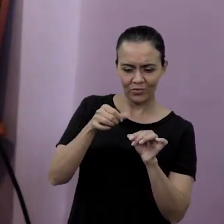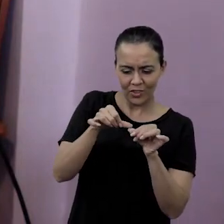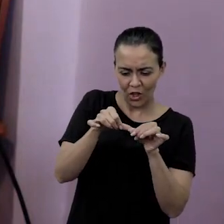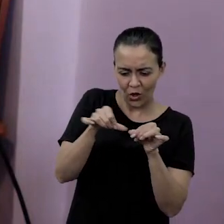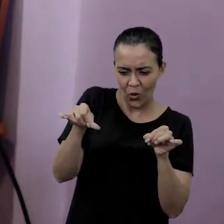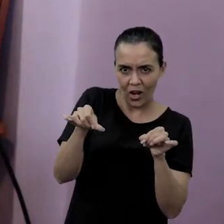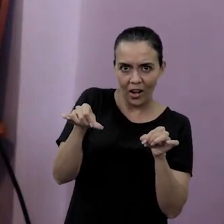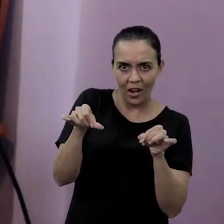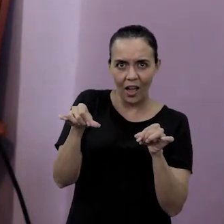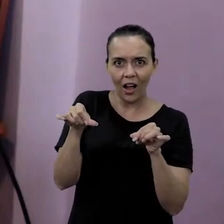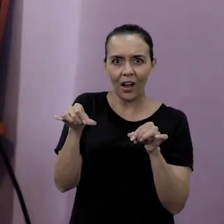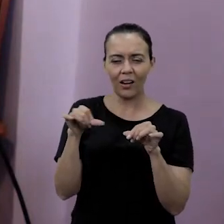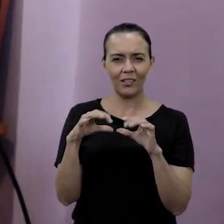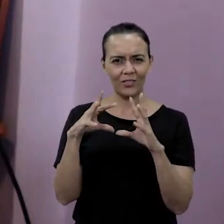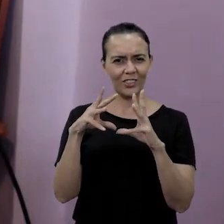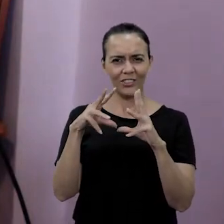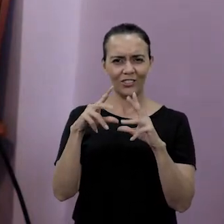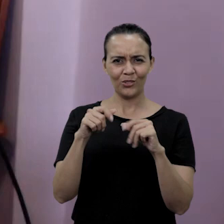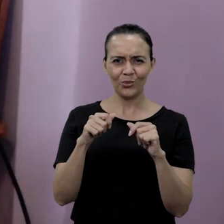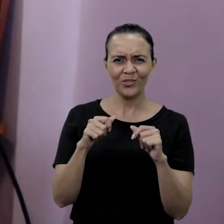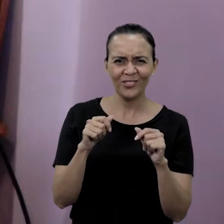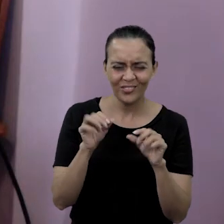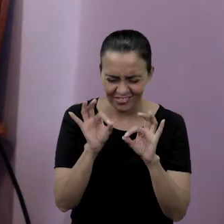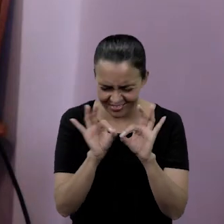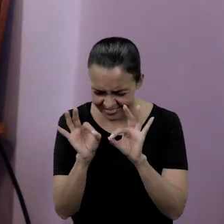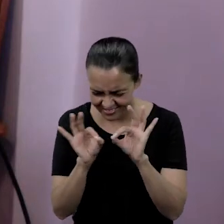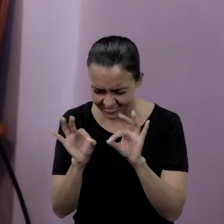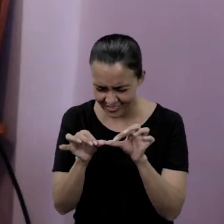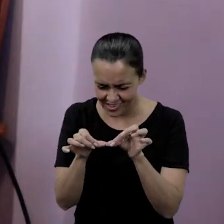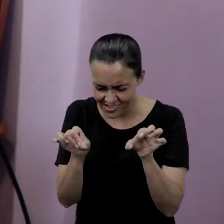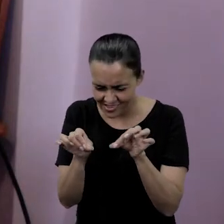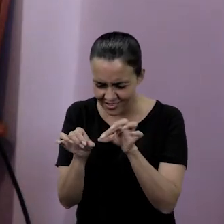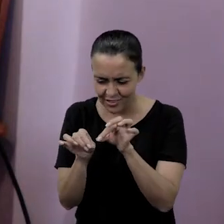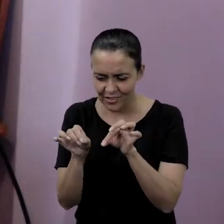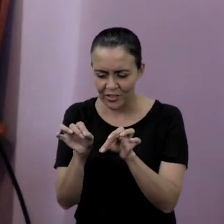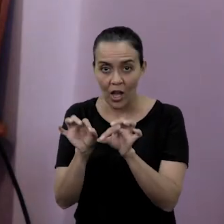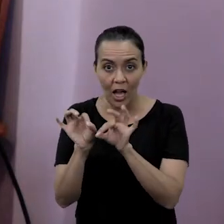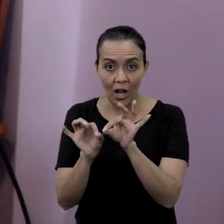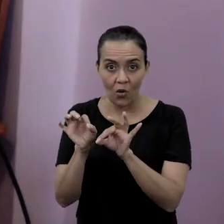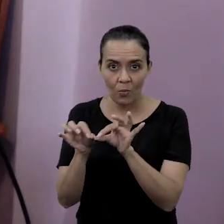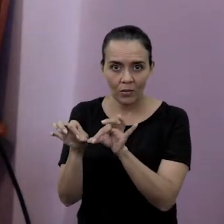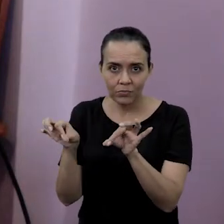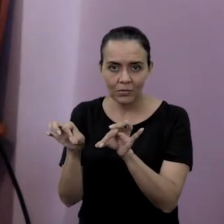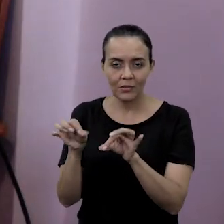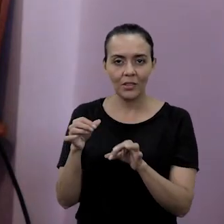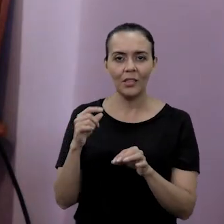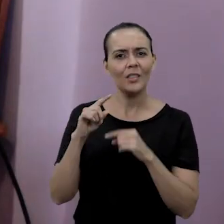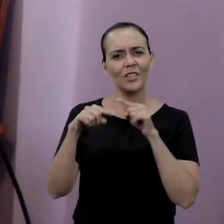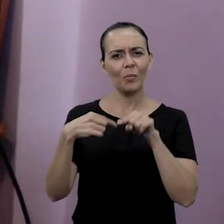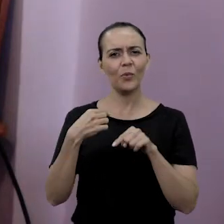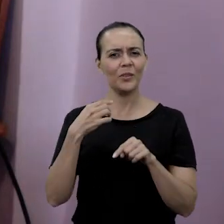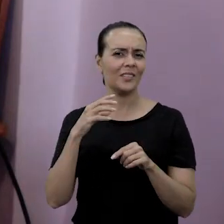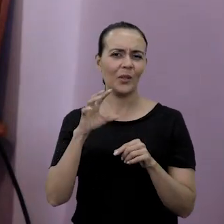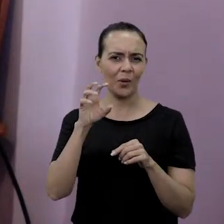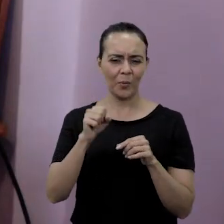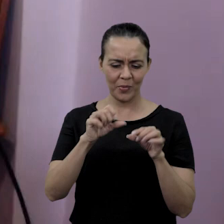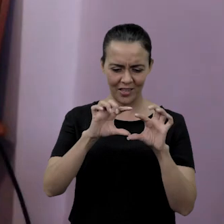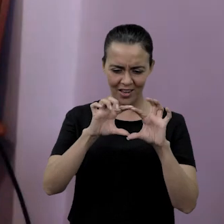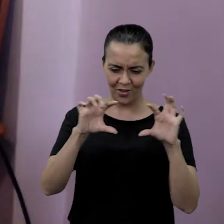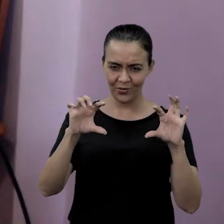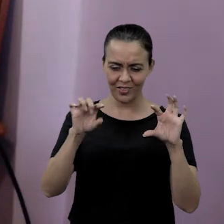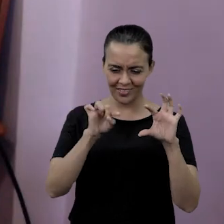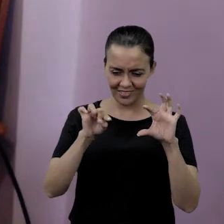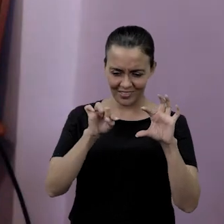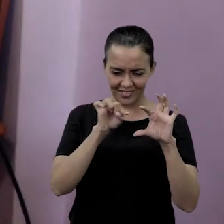e colavam a fita, né? Faziam emenda física ali a edição, né? E depois eu peguei umas fitas cassete, eu ficava